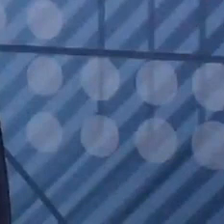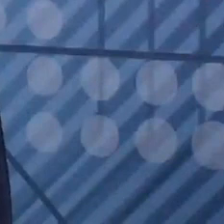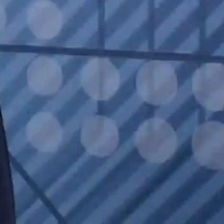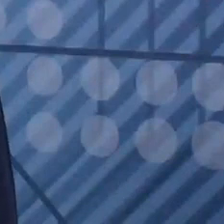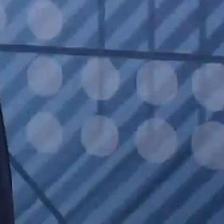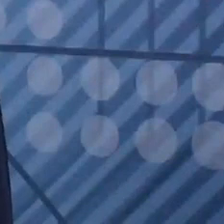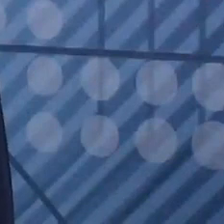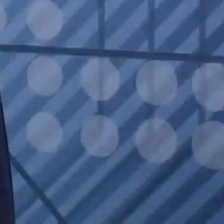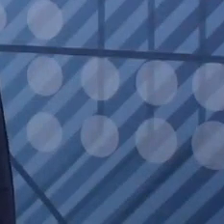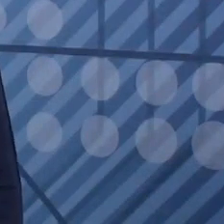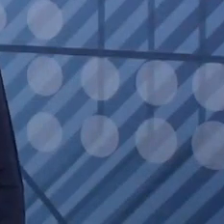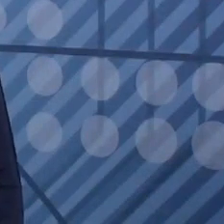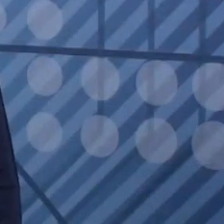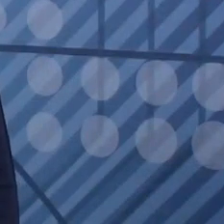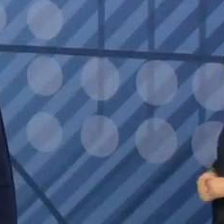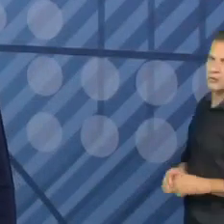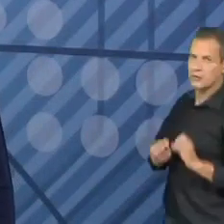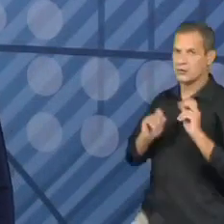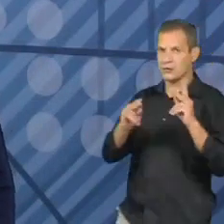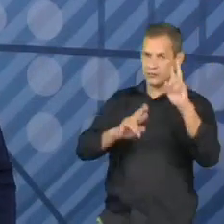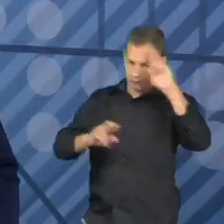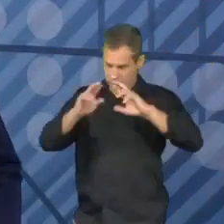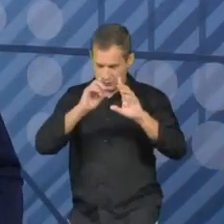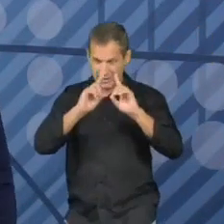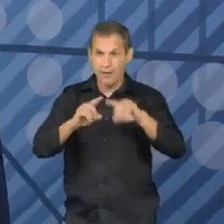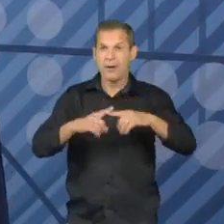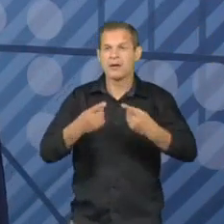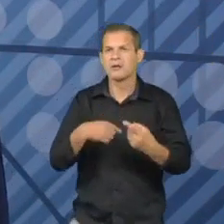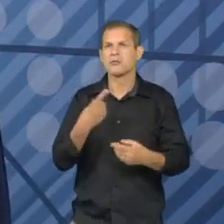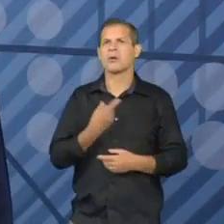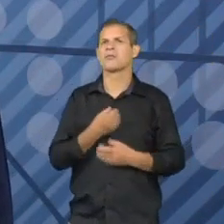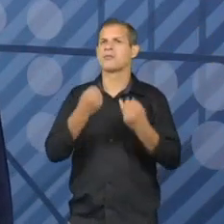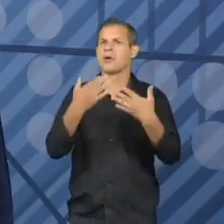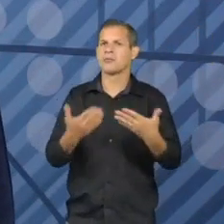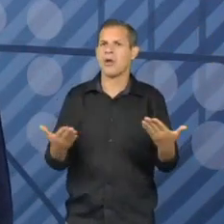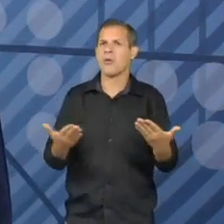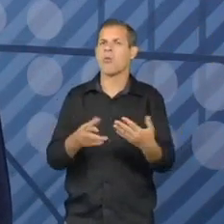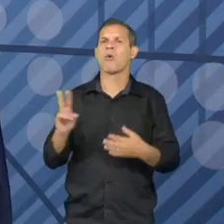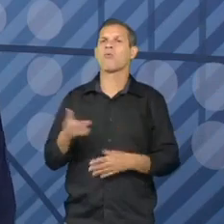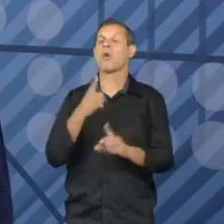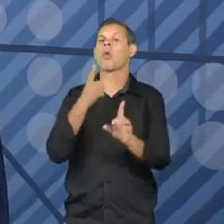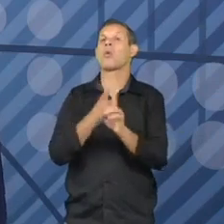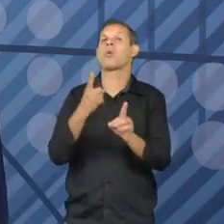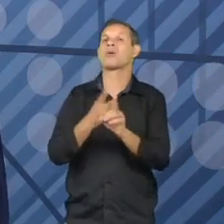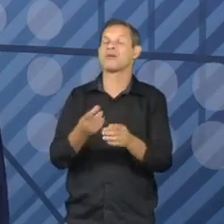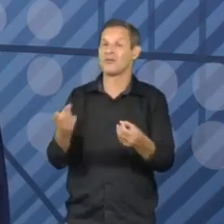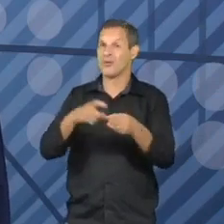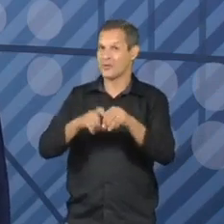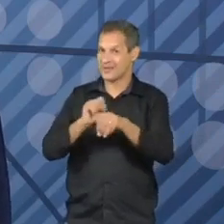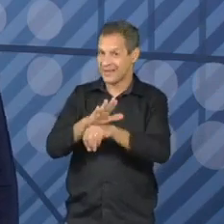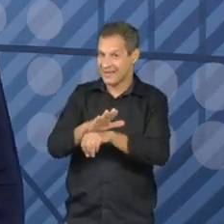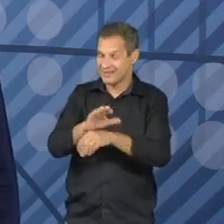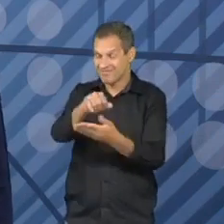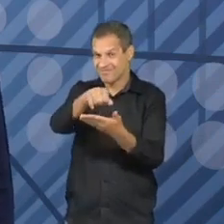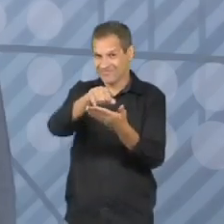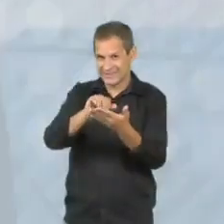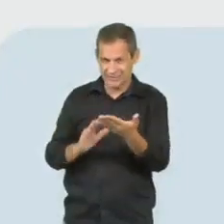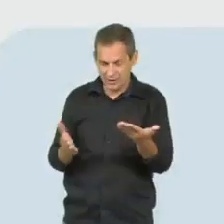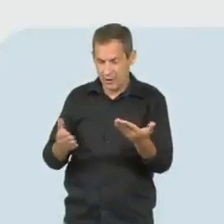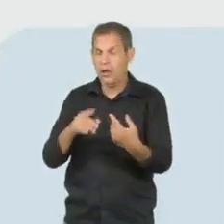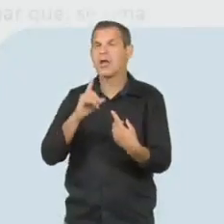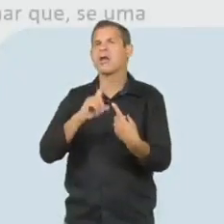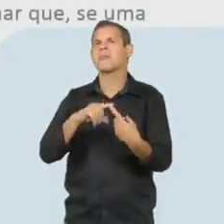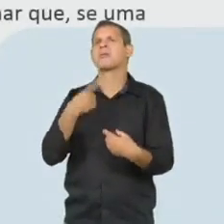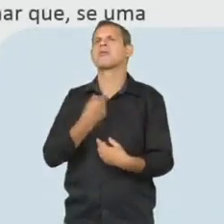Muito bem, vamos analisar aqui os nossos dados até para justificar o valor que foi encontrado. Vamos voltar para o nosso exercício. Primeiro, a